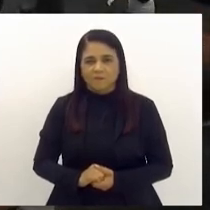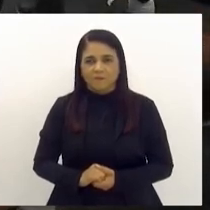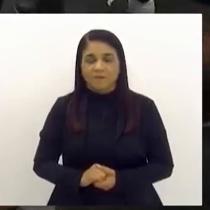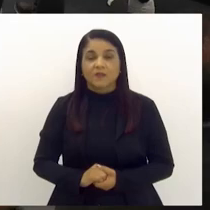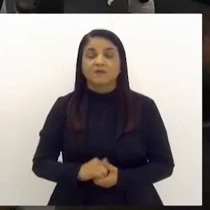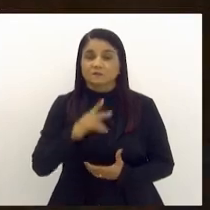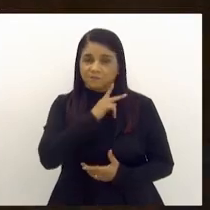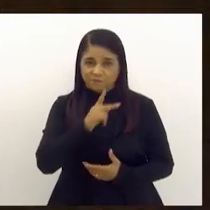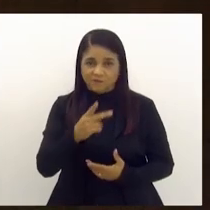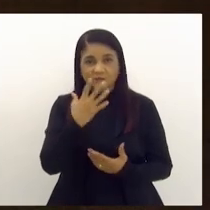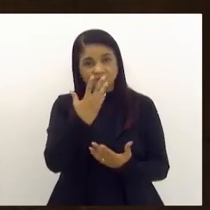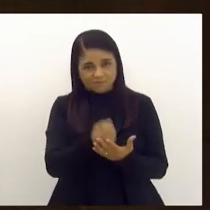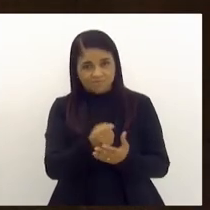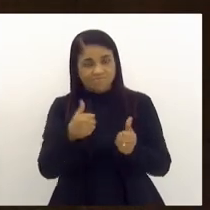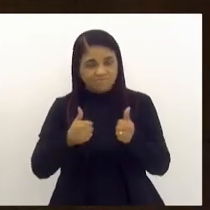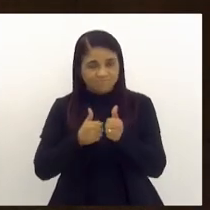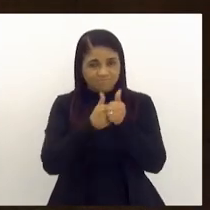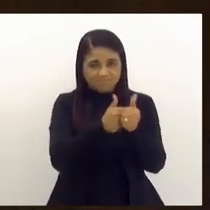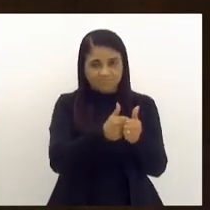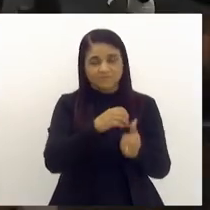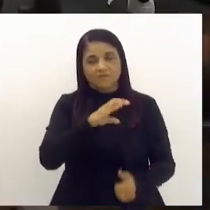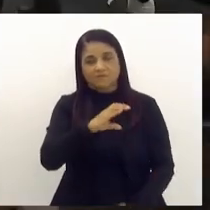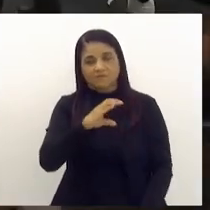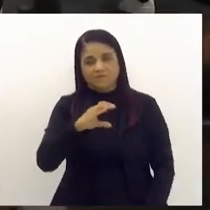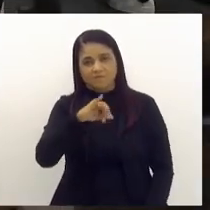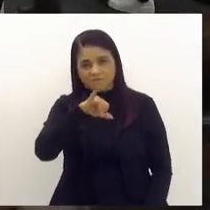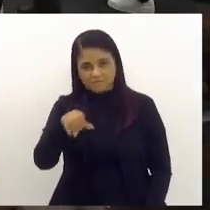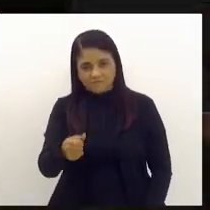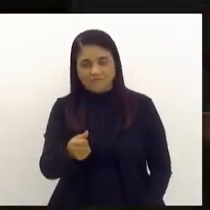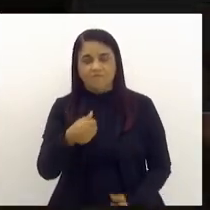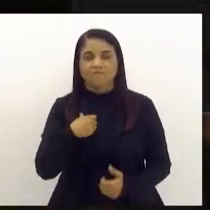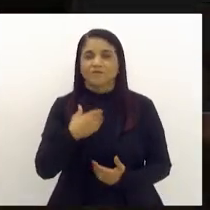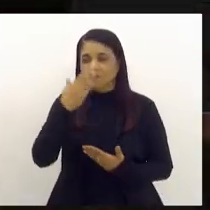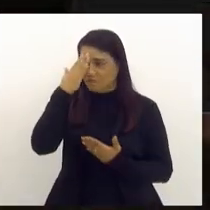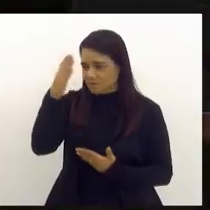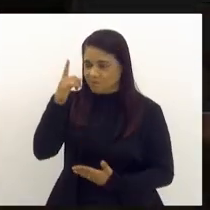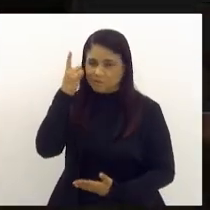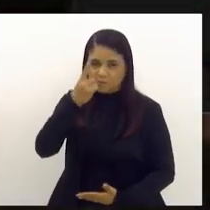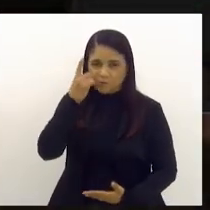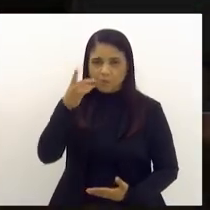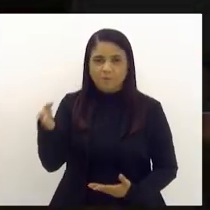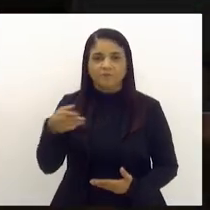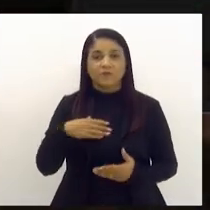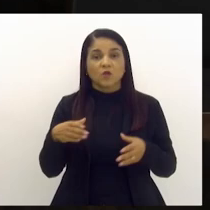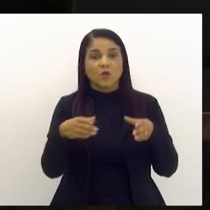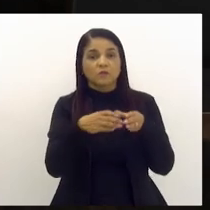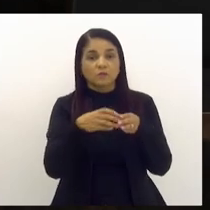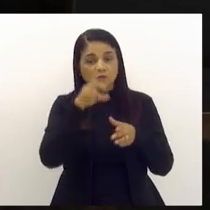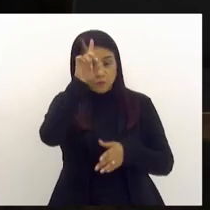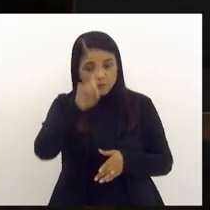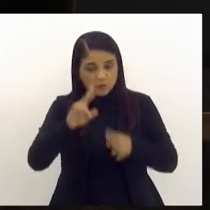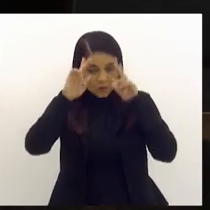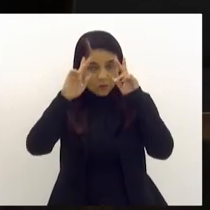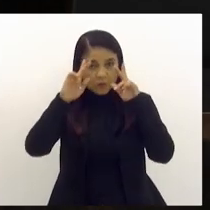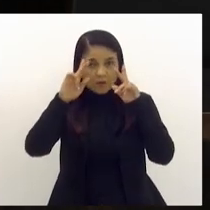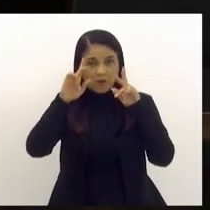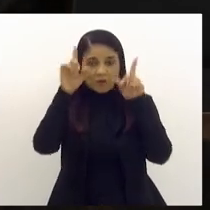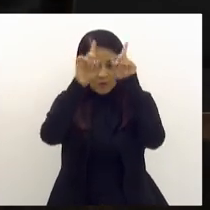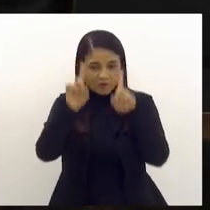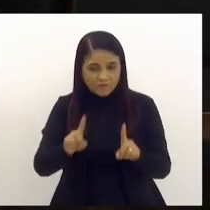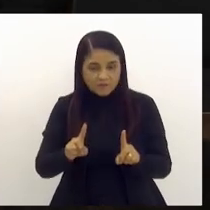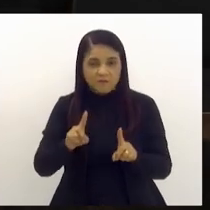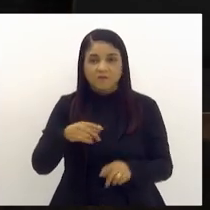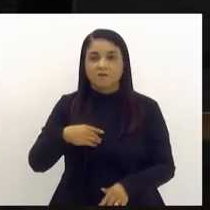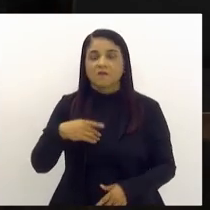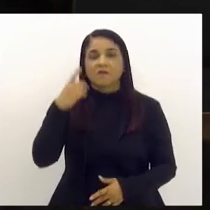Senhor presidente, favorável, seguindo a CCJ. Muito obrigado, deputado Malafaia. Pela Comissão de Pessoa com Deficiência,